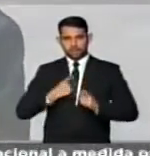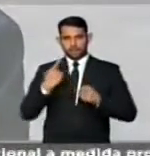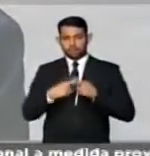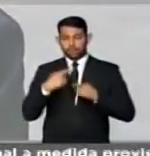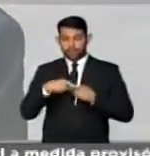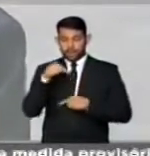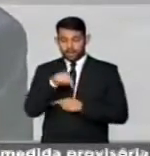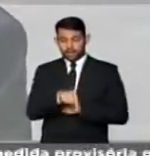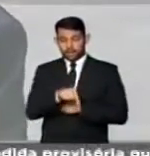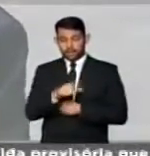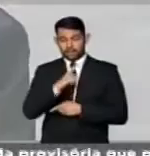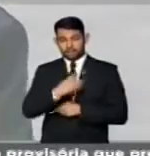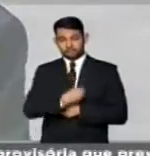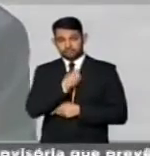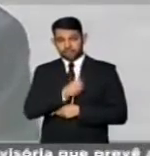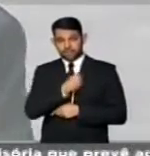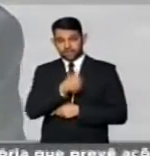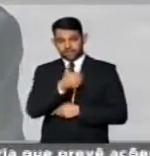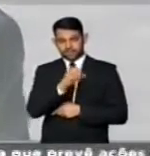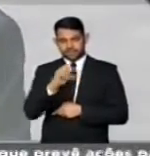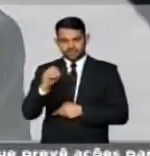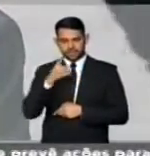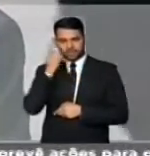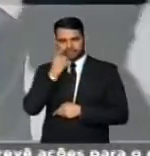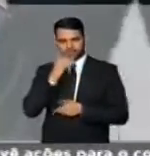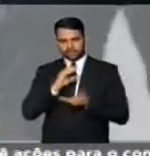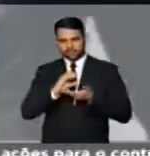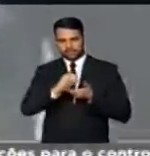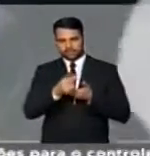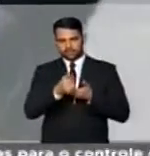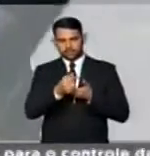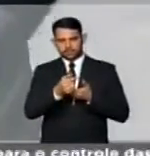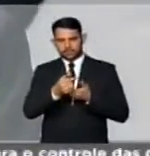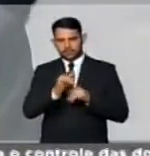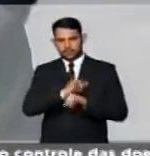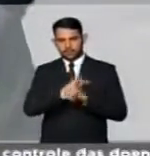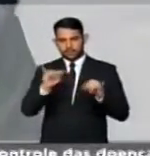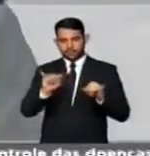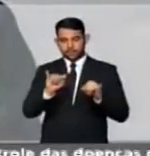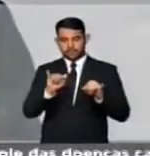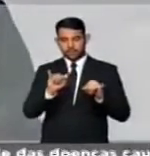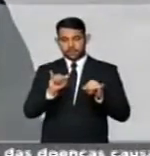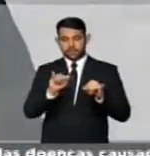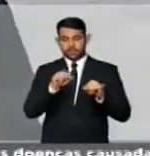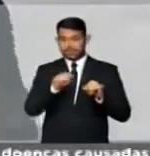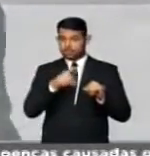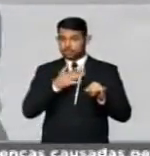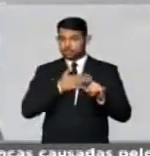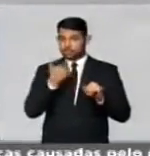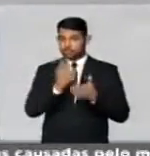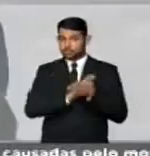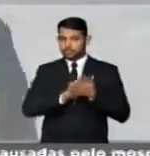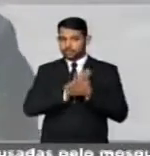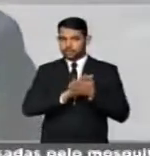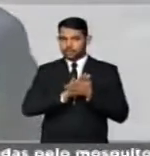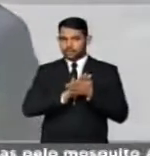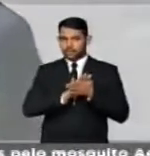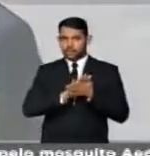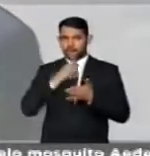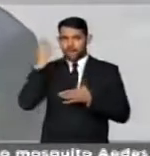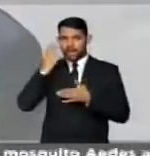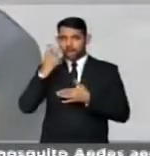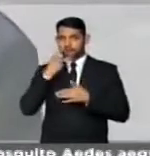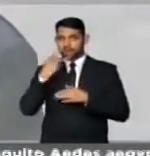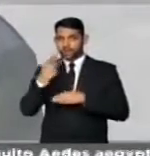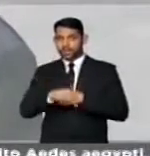aqui ele tem 100 deputados que ele financiou a campanha. Isso não é a Rádio Corredor que fala,